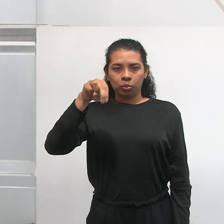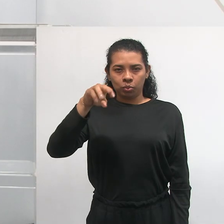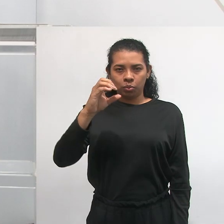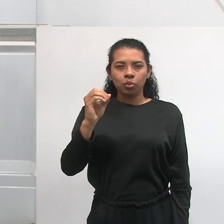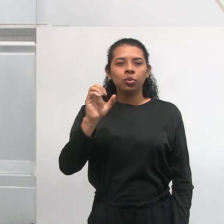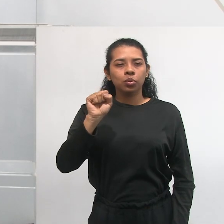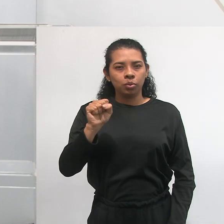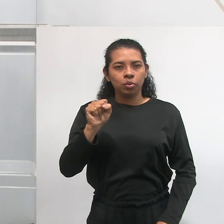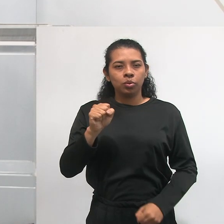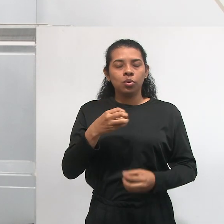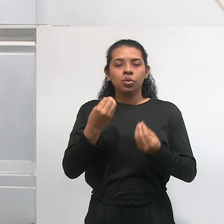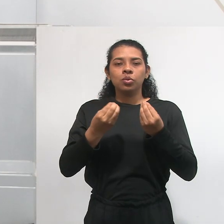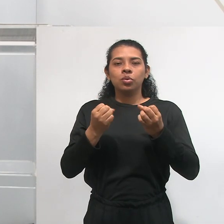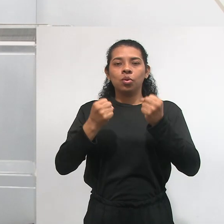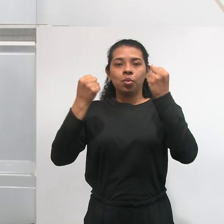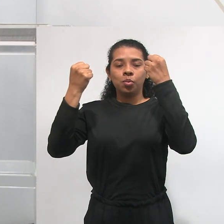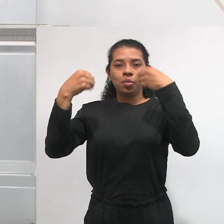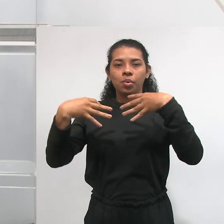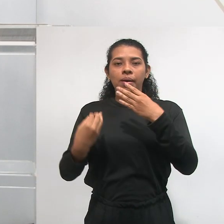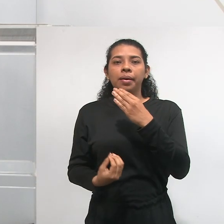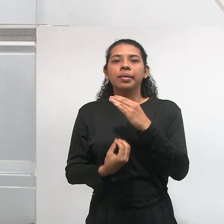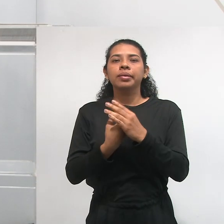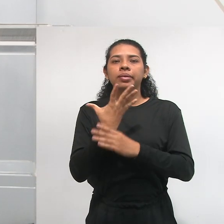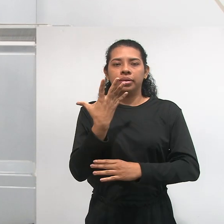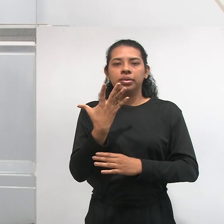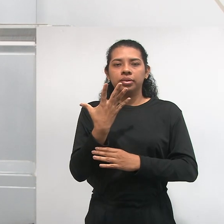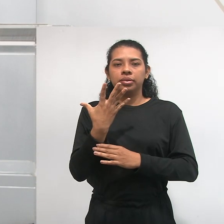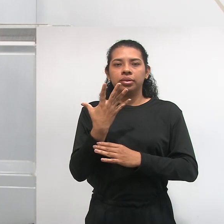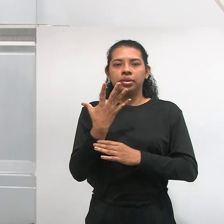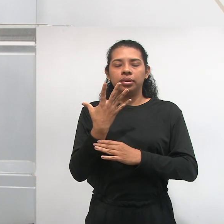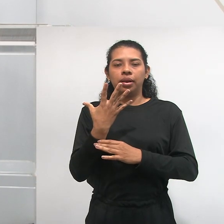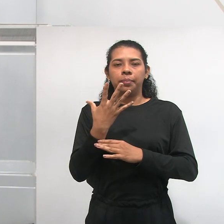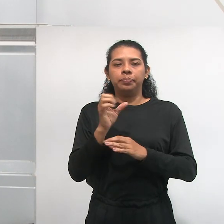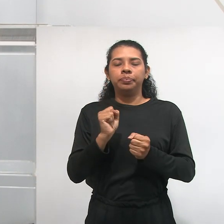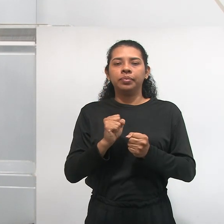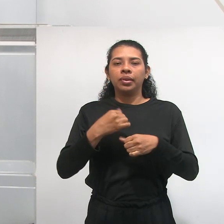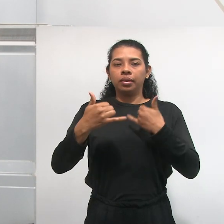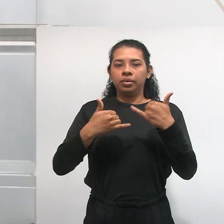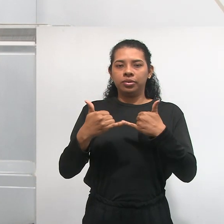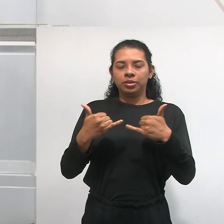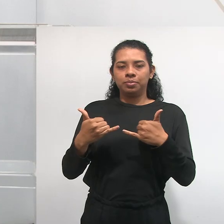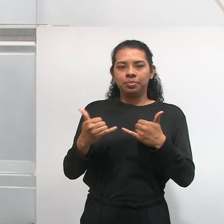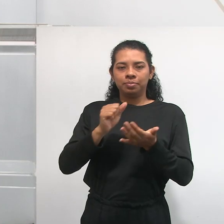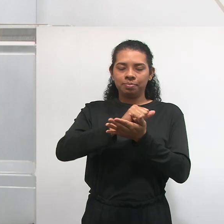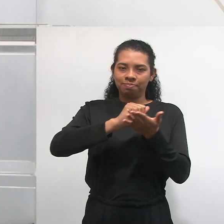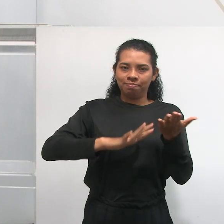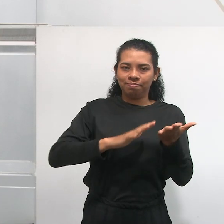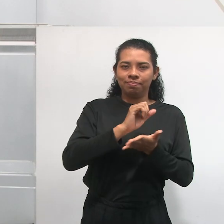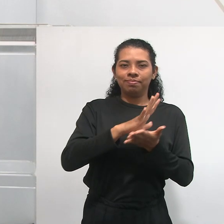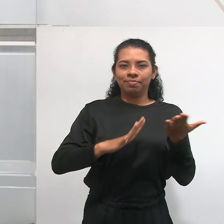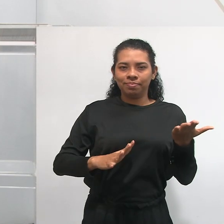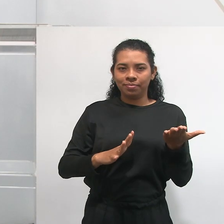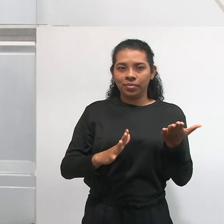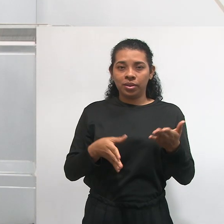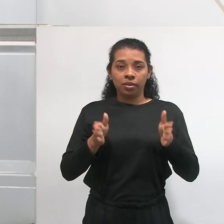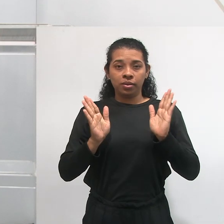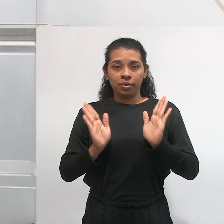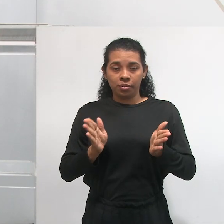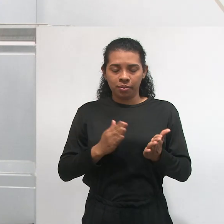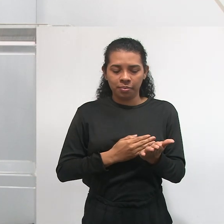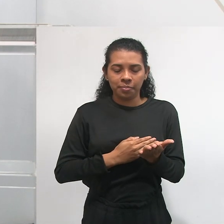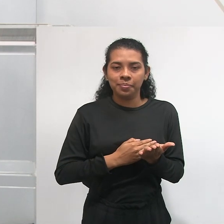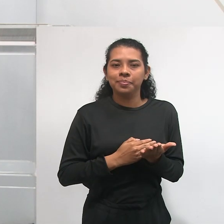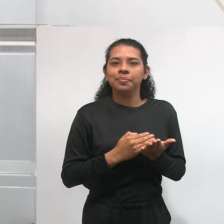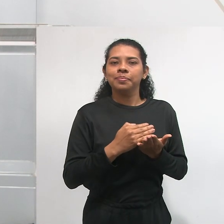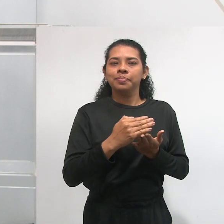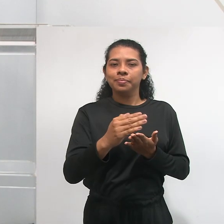o teu jogo de conceitos. Então, eu espero que através desse vídeo de hoje você consiga dar o pontapé